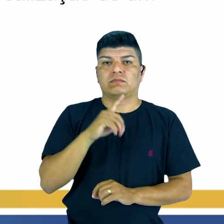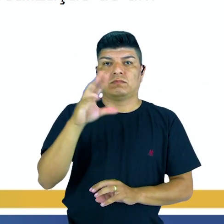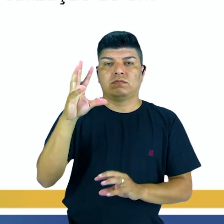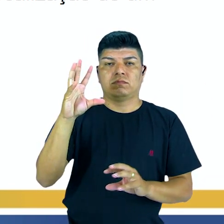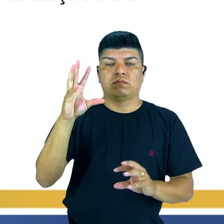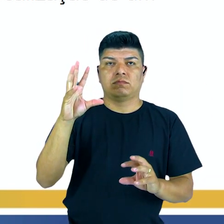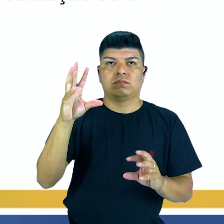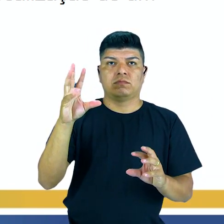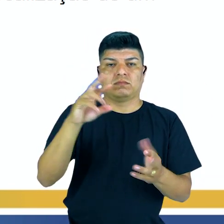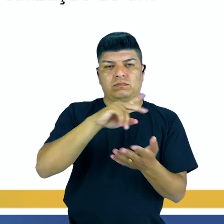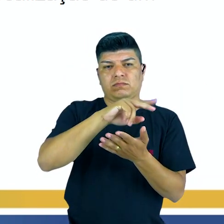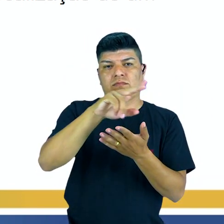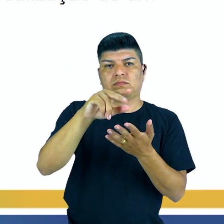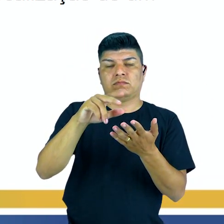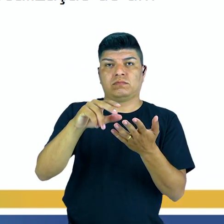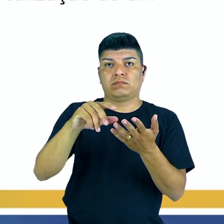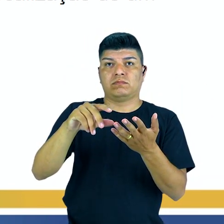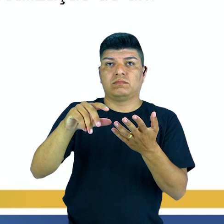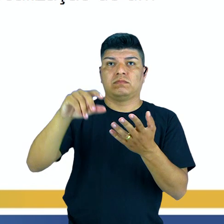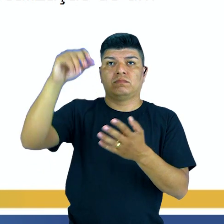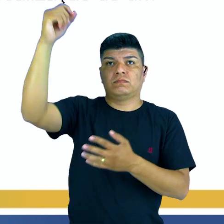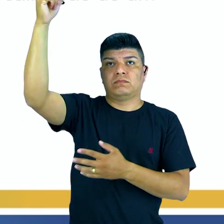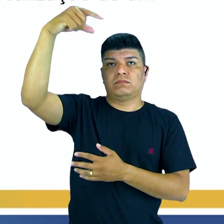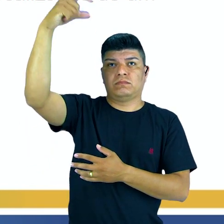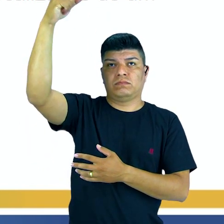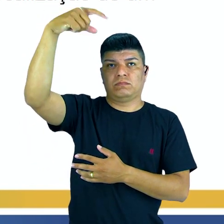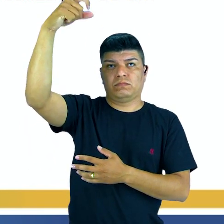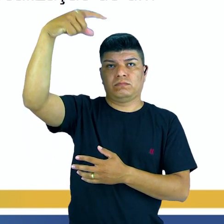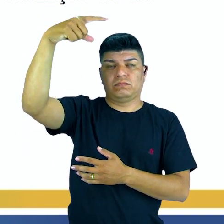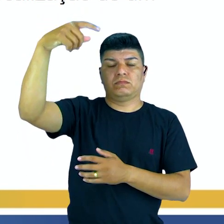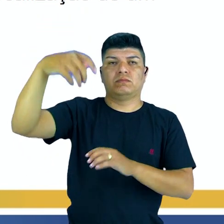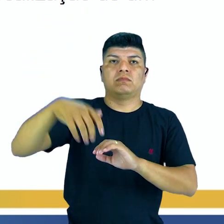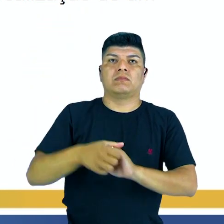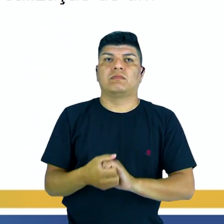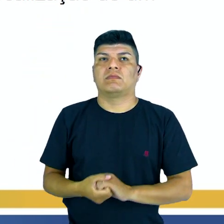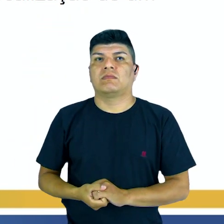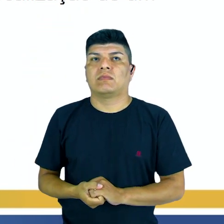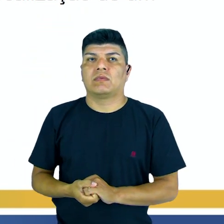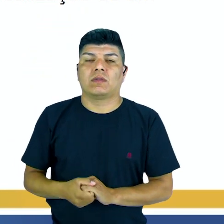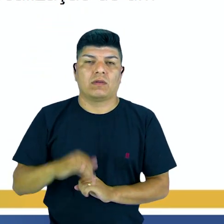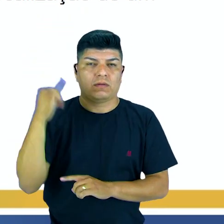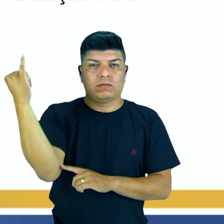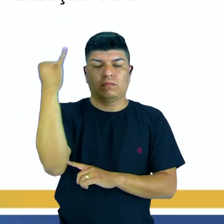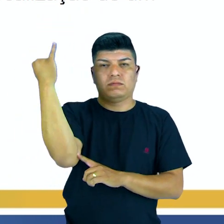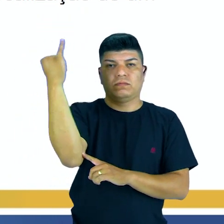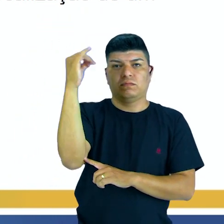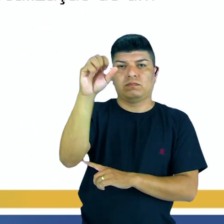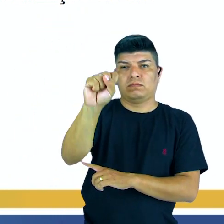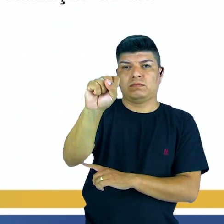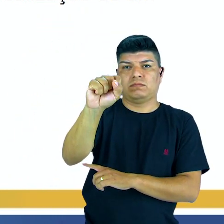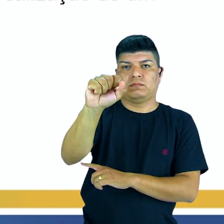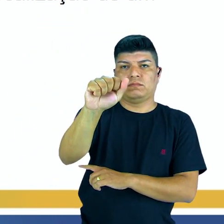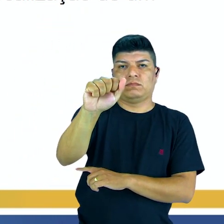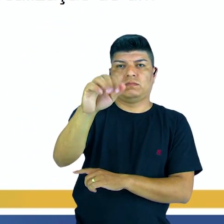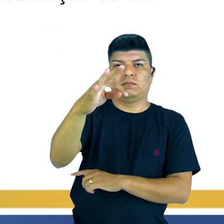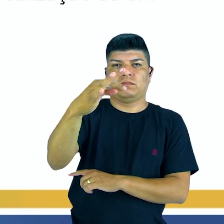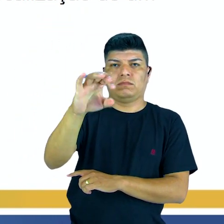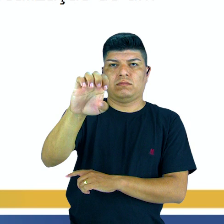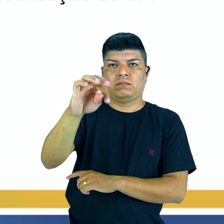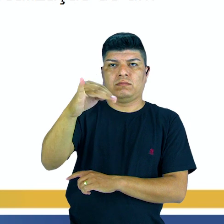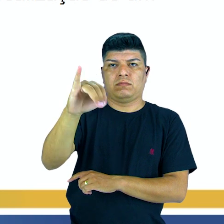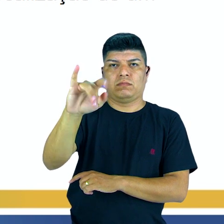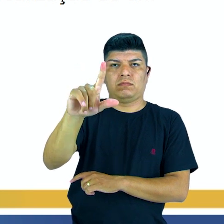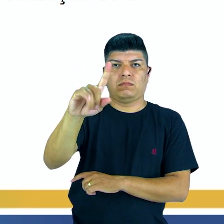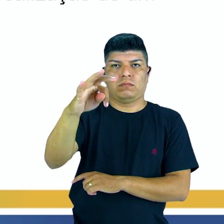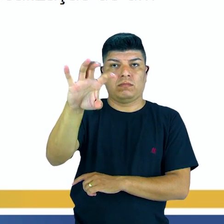composição de diversos satélites distribuídos em órbita. Satélites esses, pessoal, é muito importante falar que são satélites artificiais. Eles